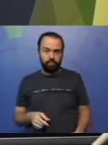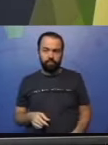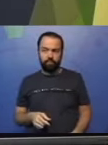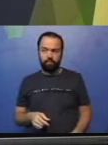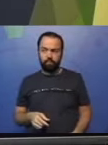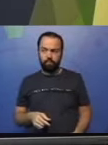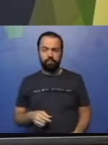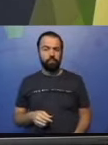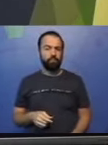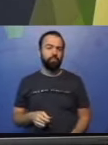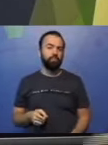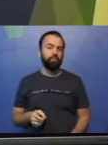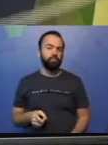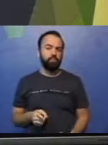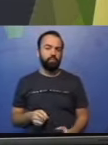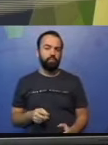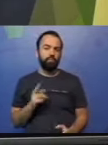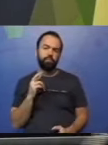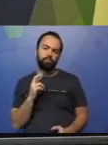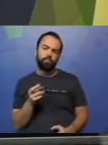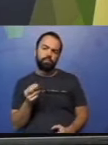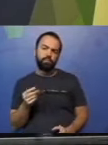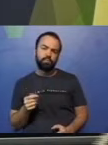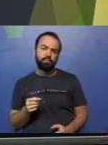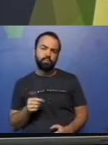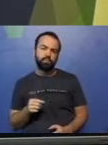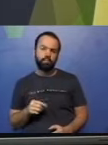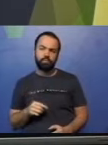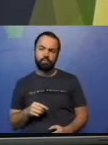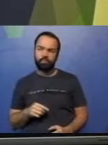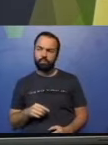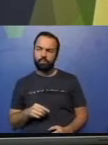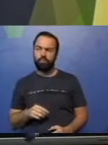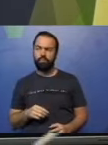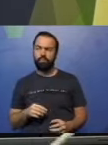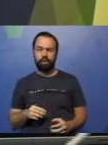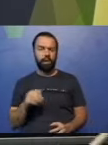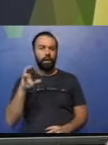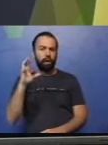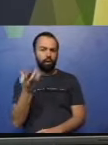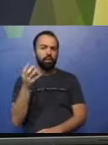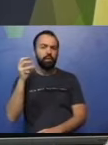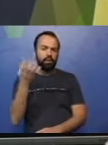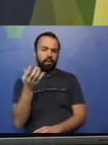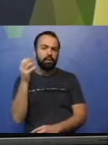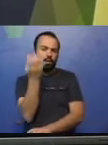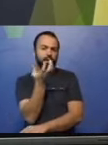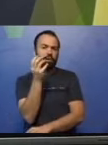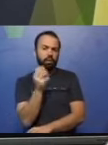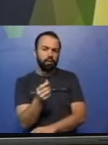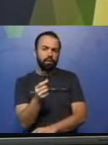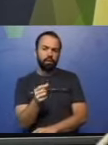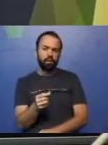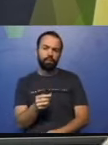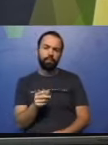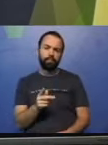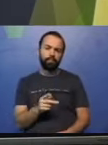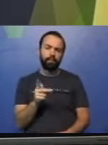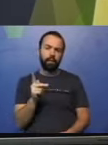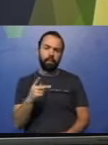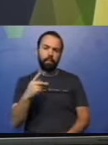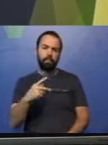Uma maneira de vocês saberem é o que tem em maior quantidade. Números